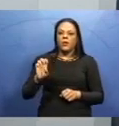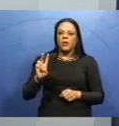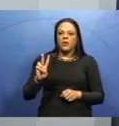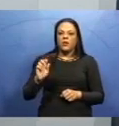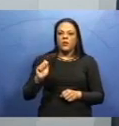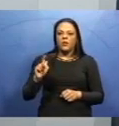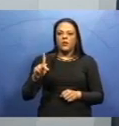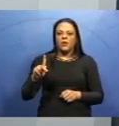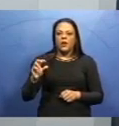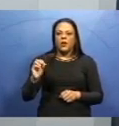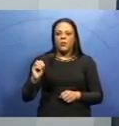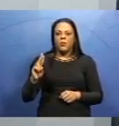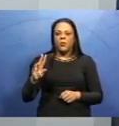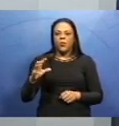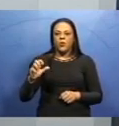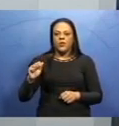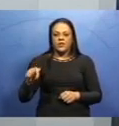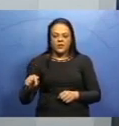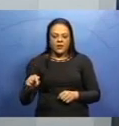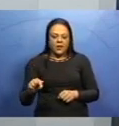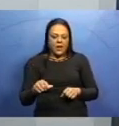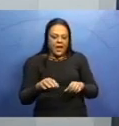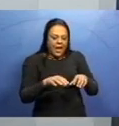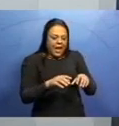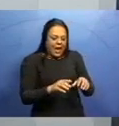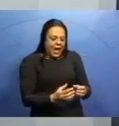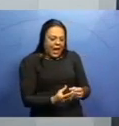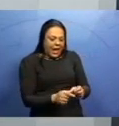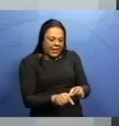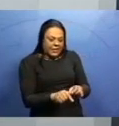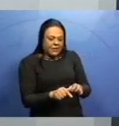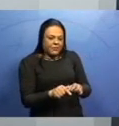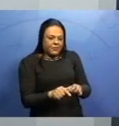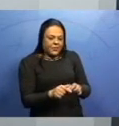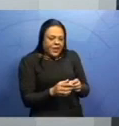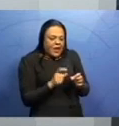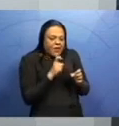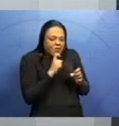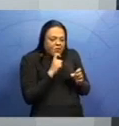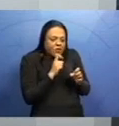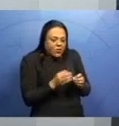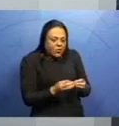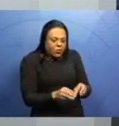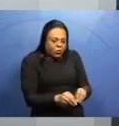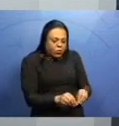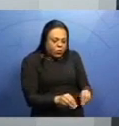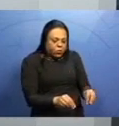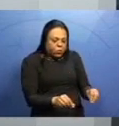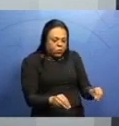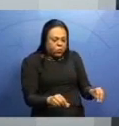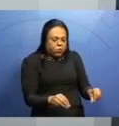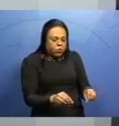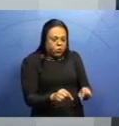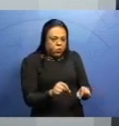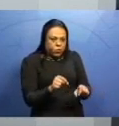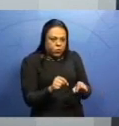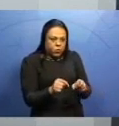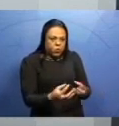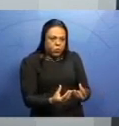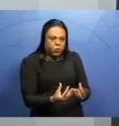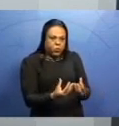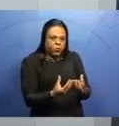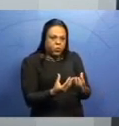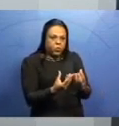O vapor da água esfria, se acumula na atmosfera e condensa na forma de gotículas, que formarão as